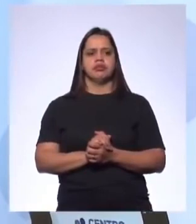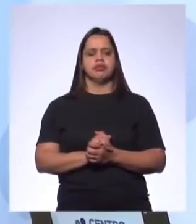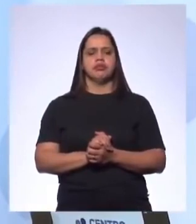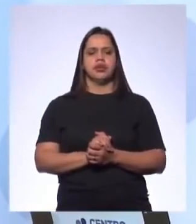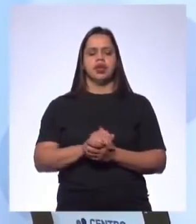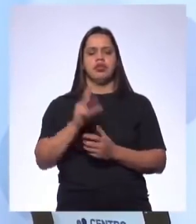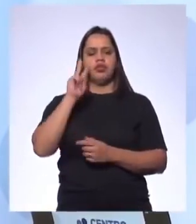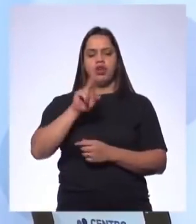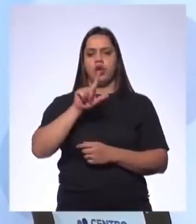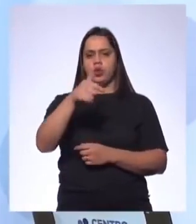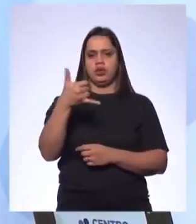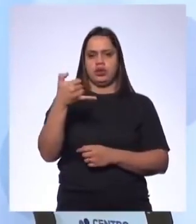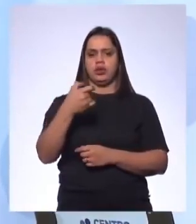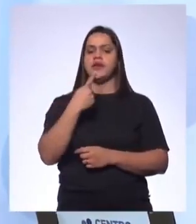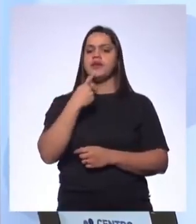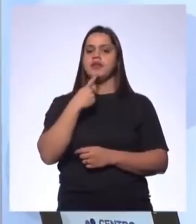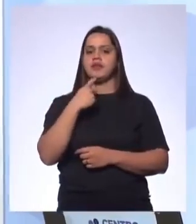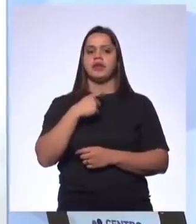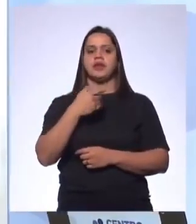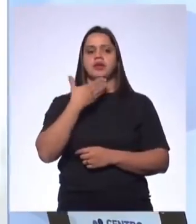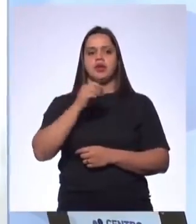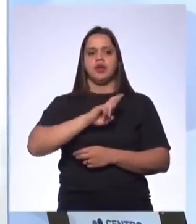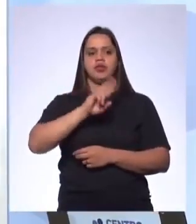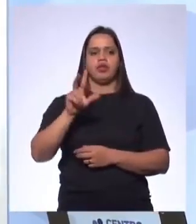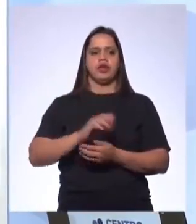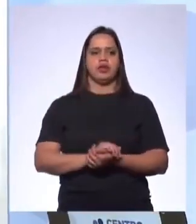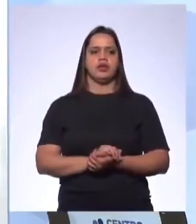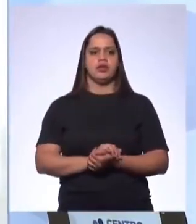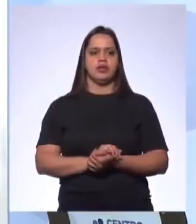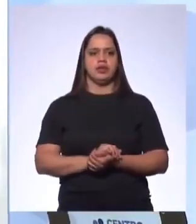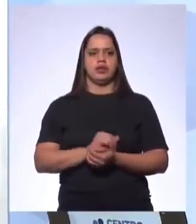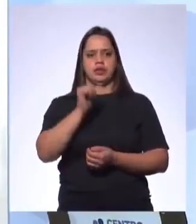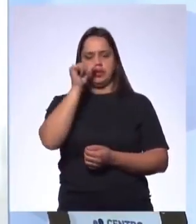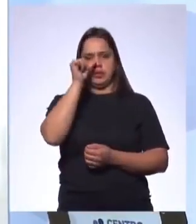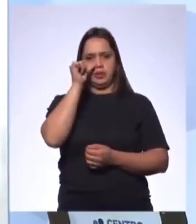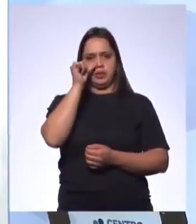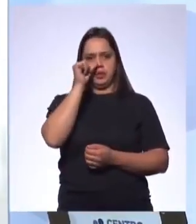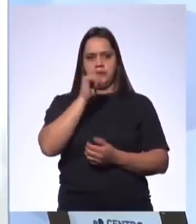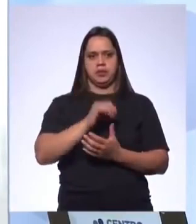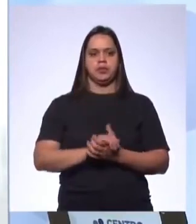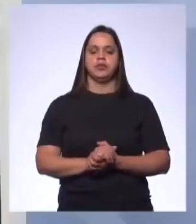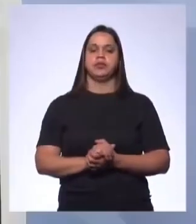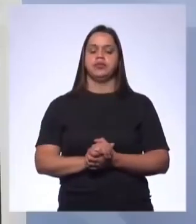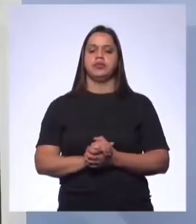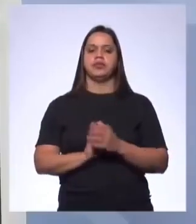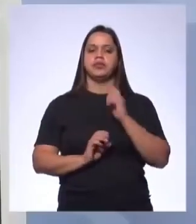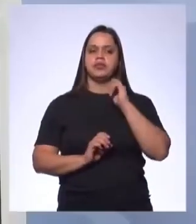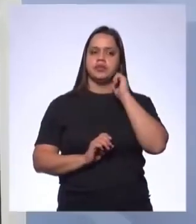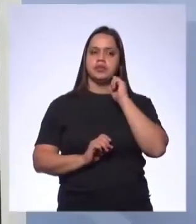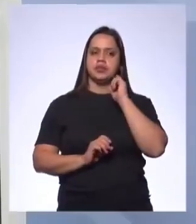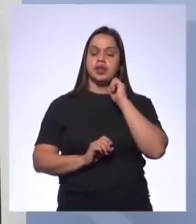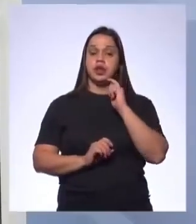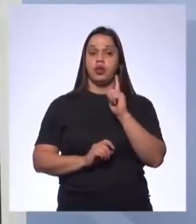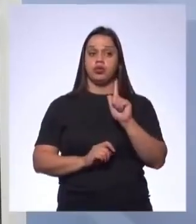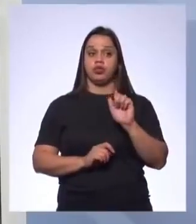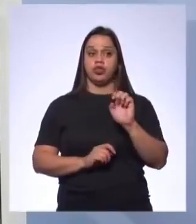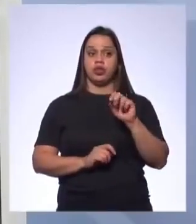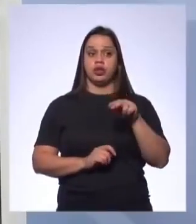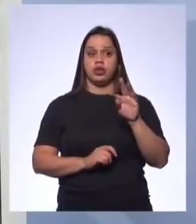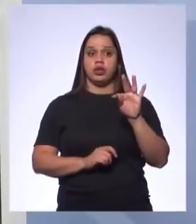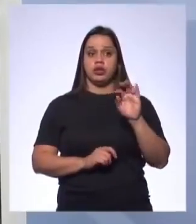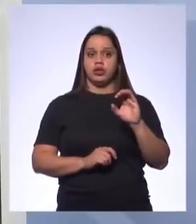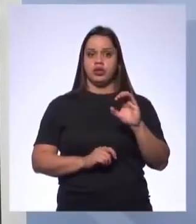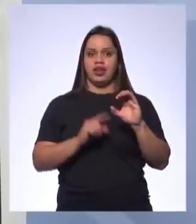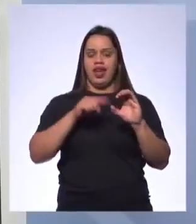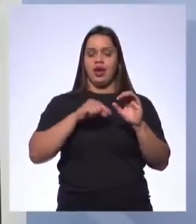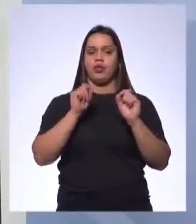uma caneta vermelha para ficar diferente aqui. Então, generic é um cognato, que a gente já viu essa expressão aqui, ó. Mas eu não me